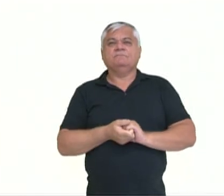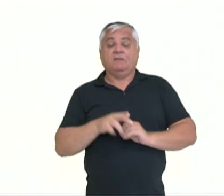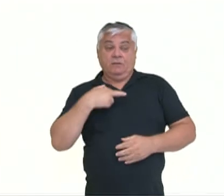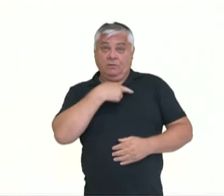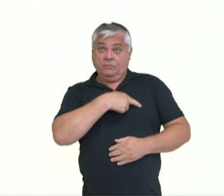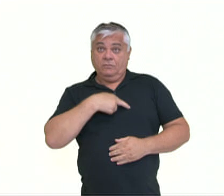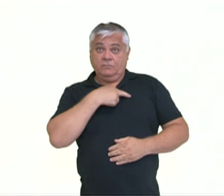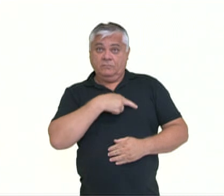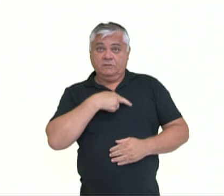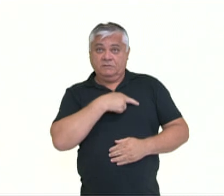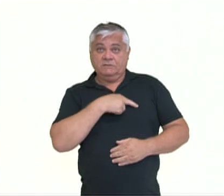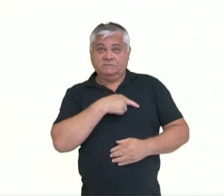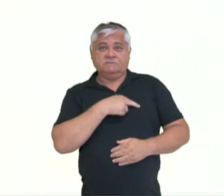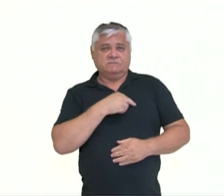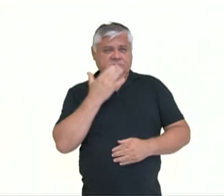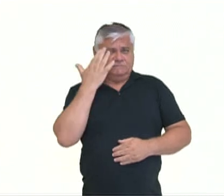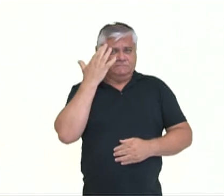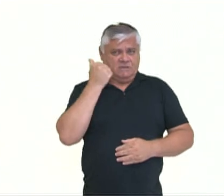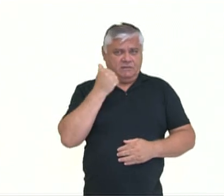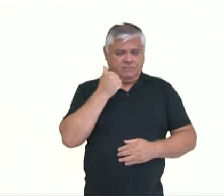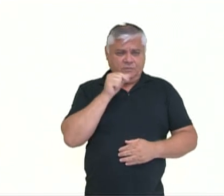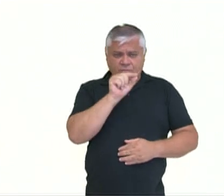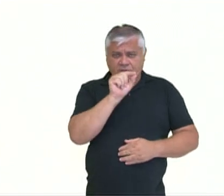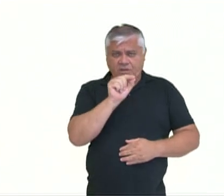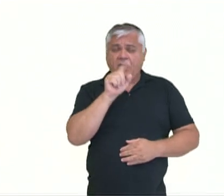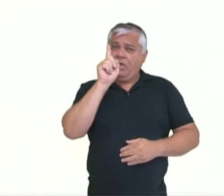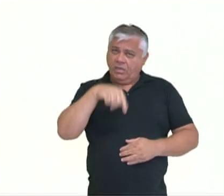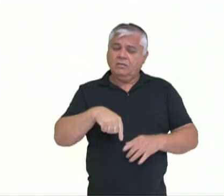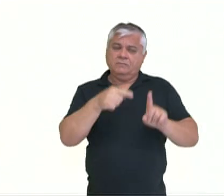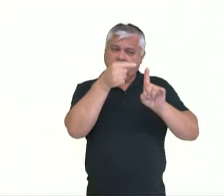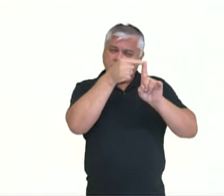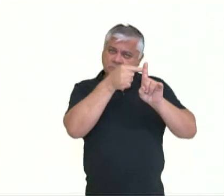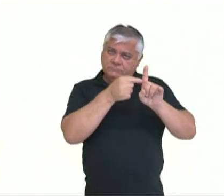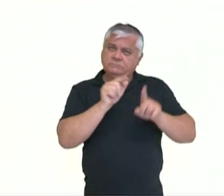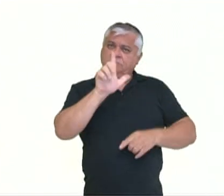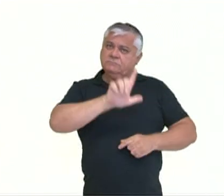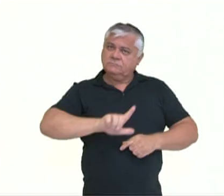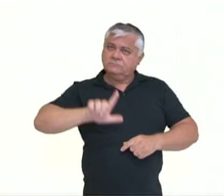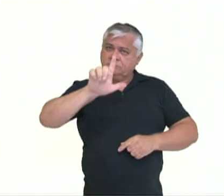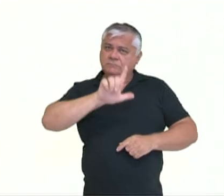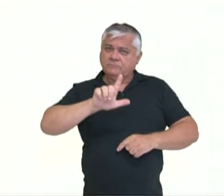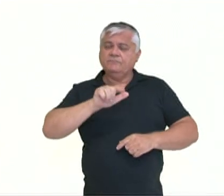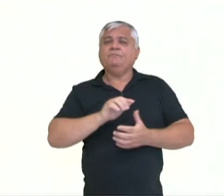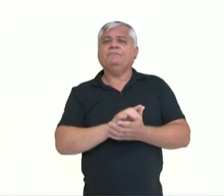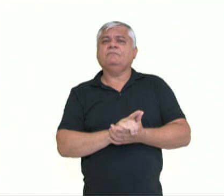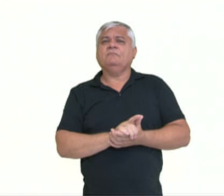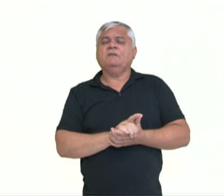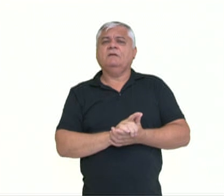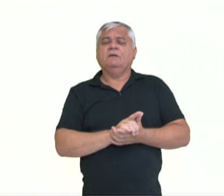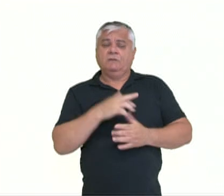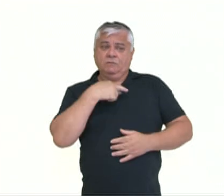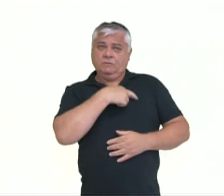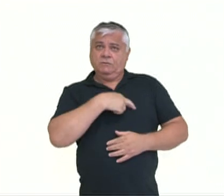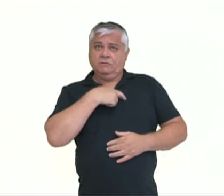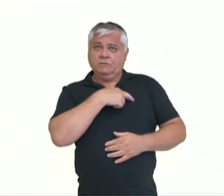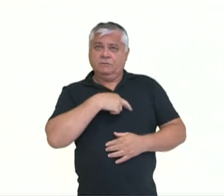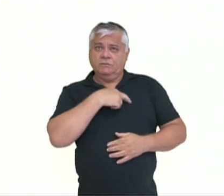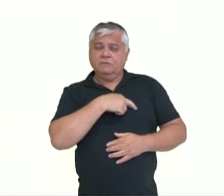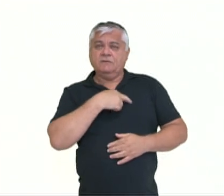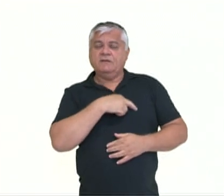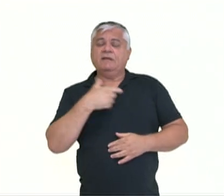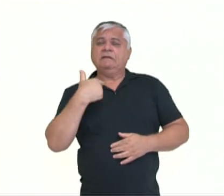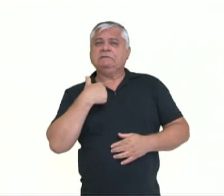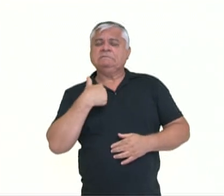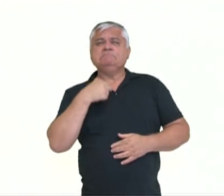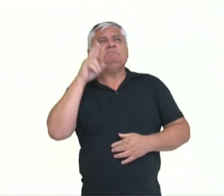Romance. Você sabe que o romance é um formato literário. Então, no romance, a gente